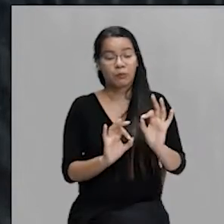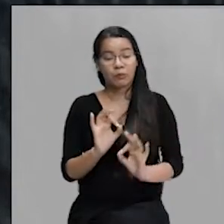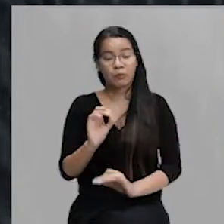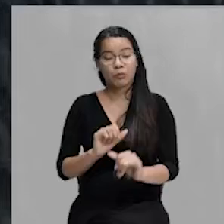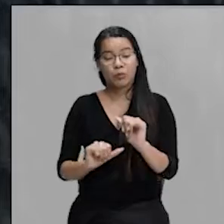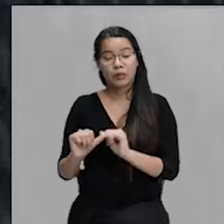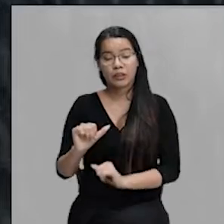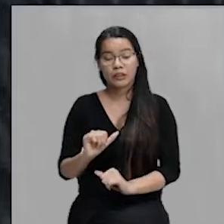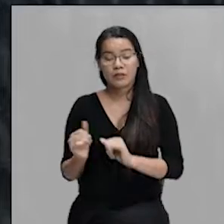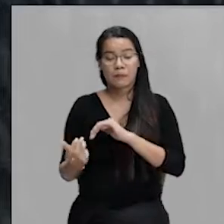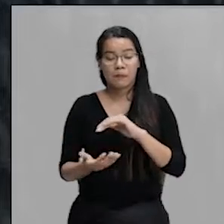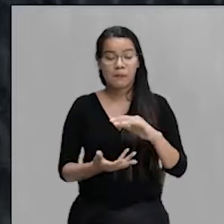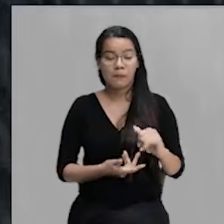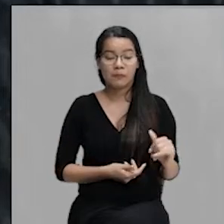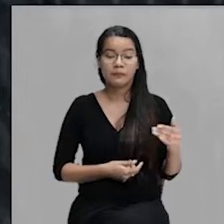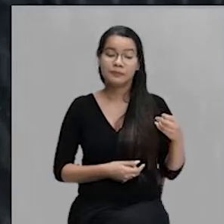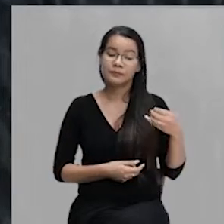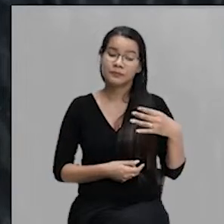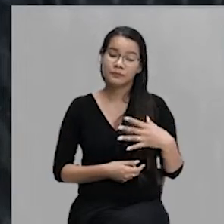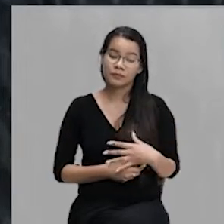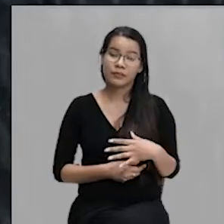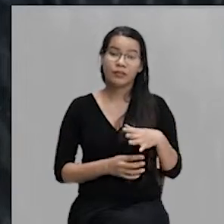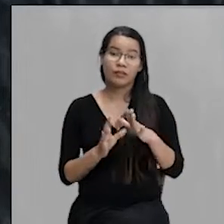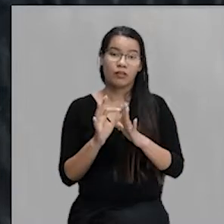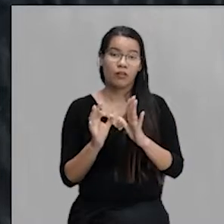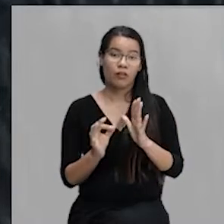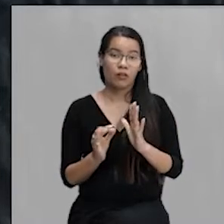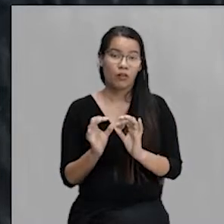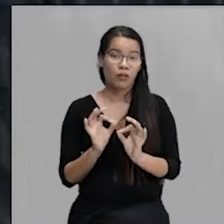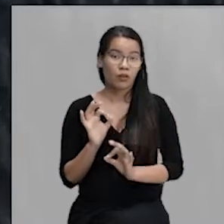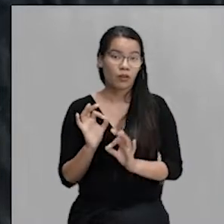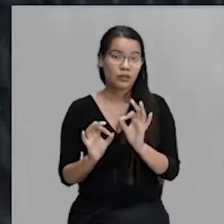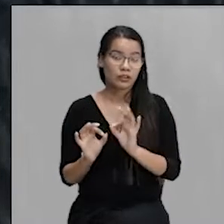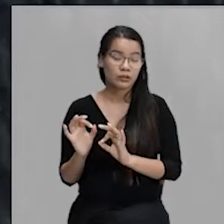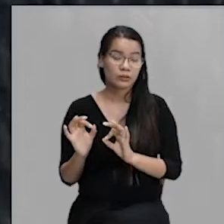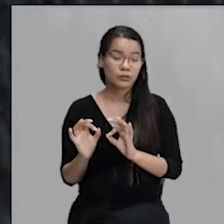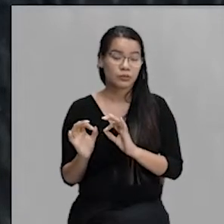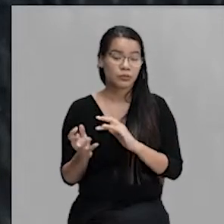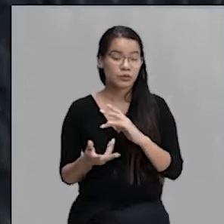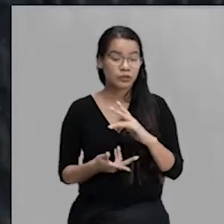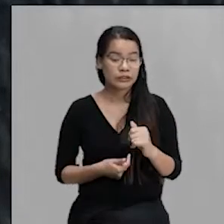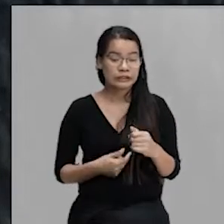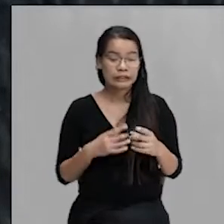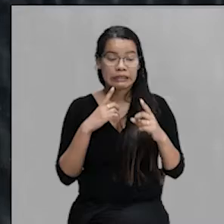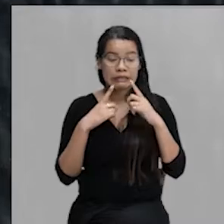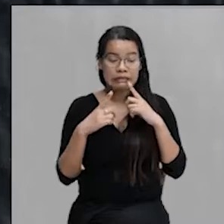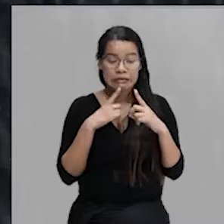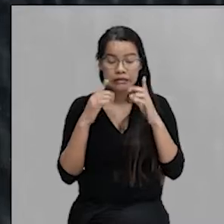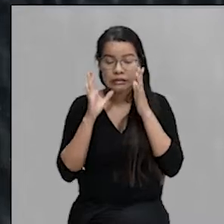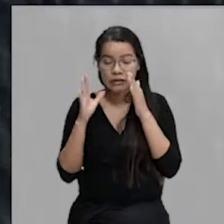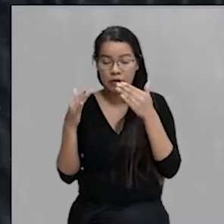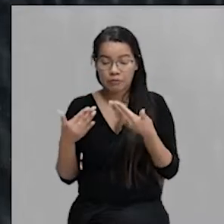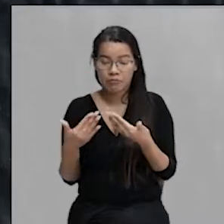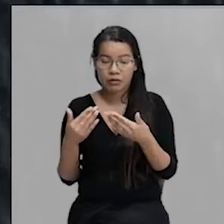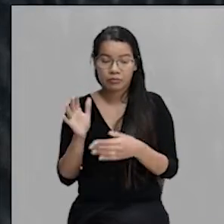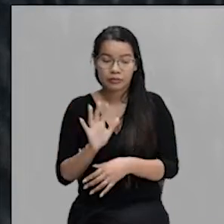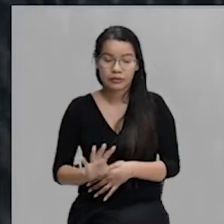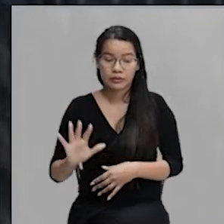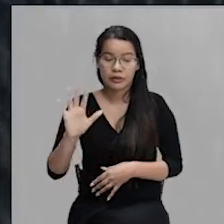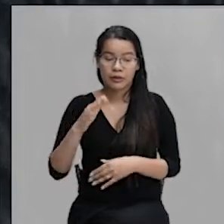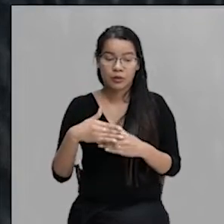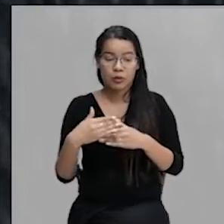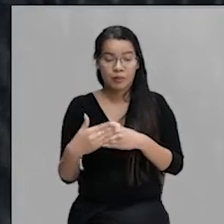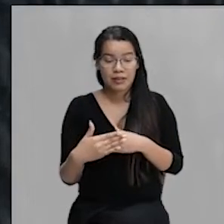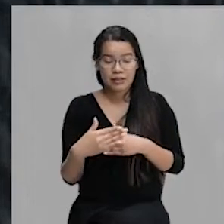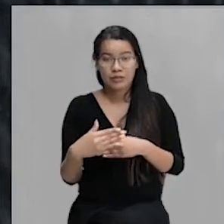do mundo, a nova ordem mundial. E as discussões voltadas ao meio ambiente passam a ser